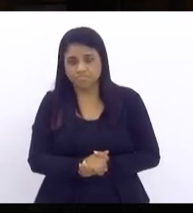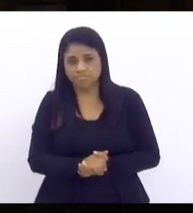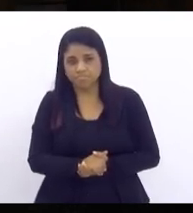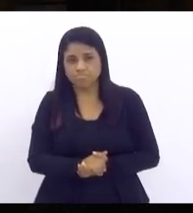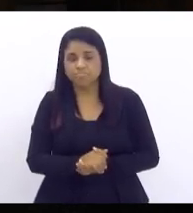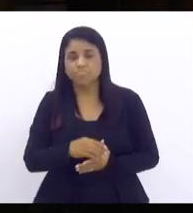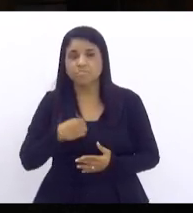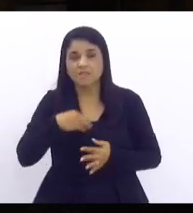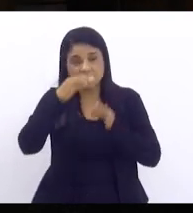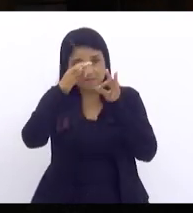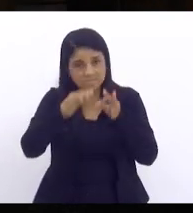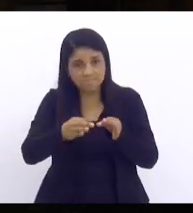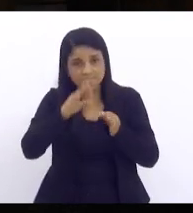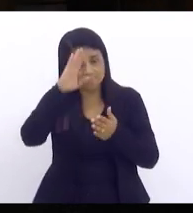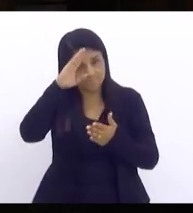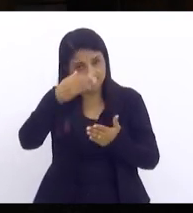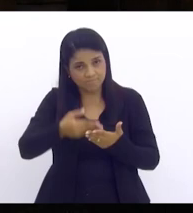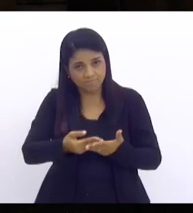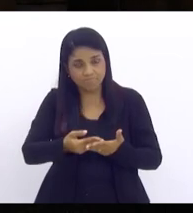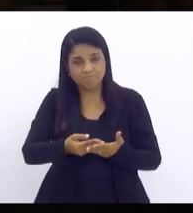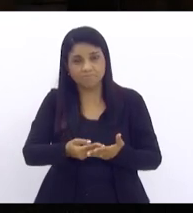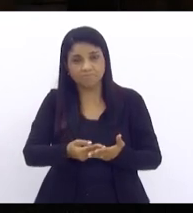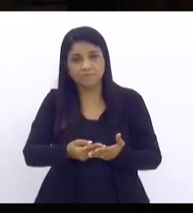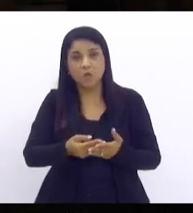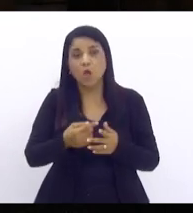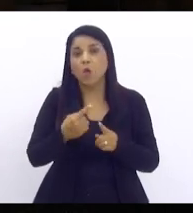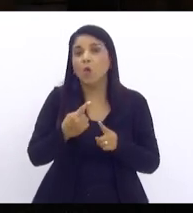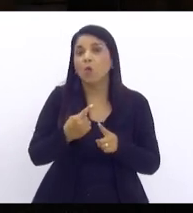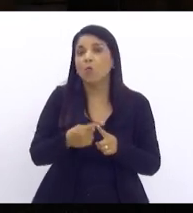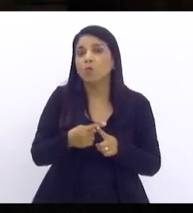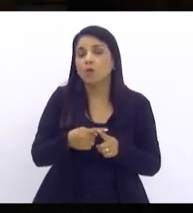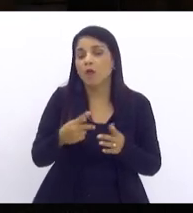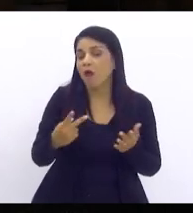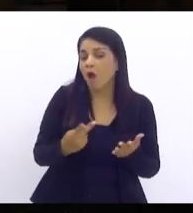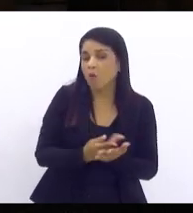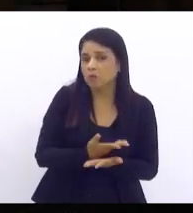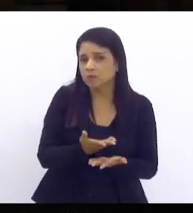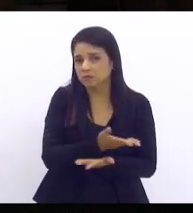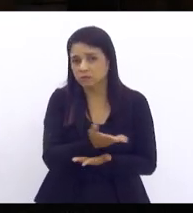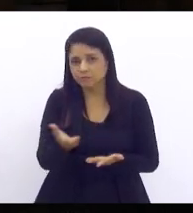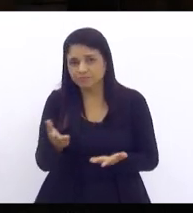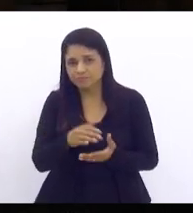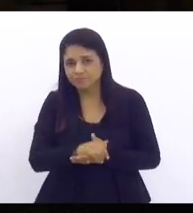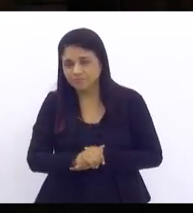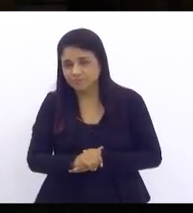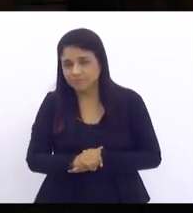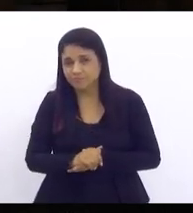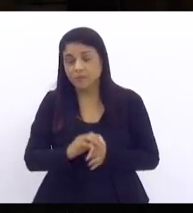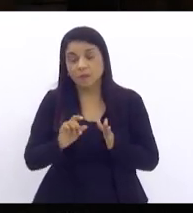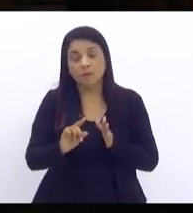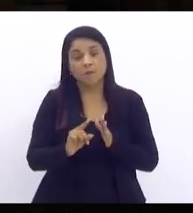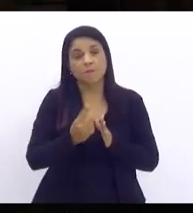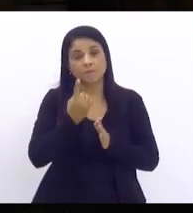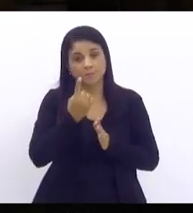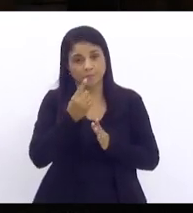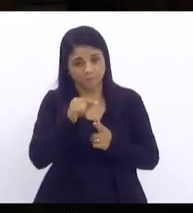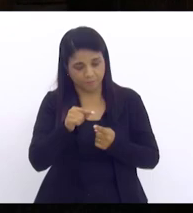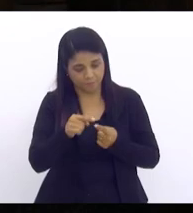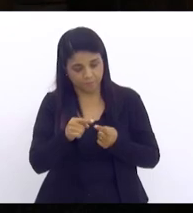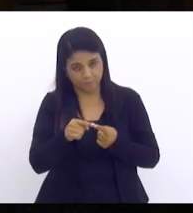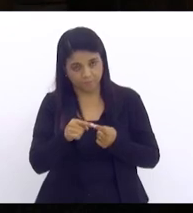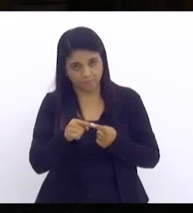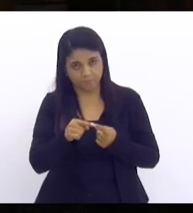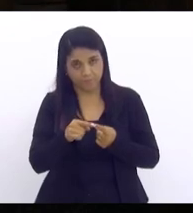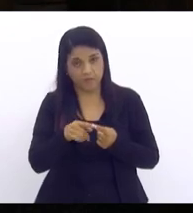e a certeza de que do porquê que tudo isso está acontecendo? primeiro, que eu sempre